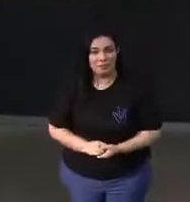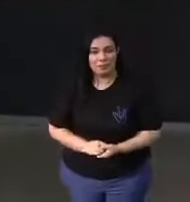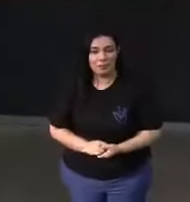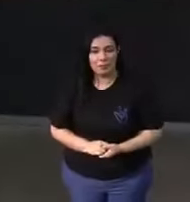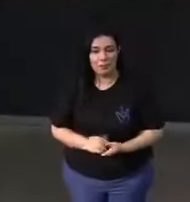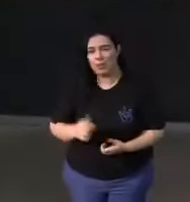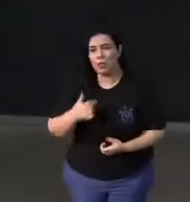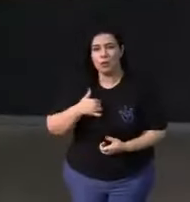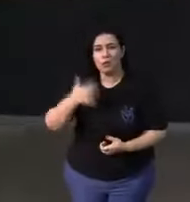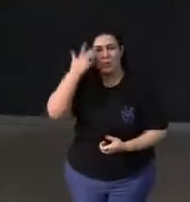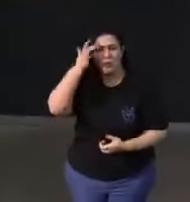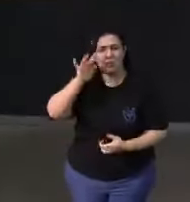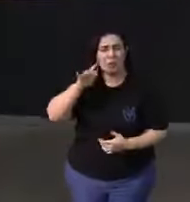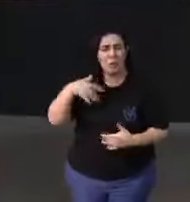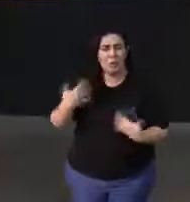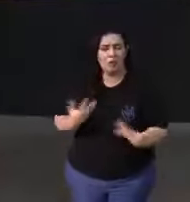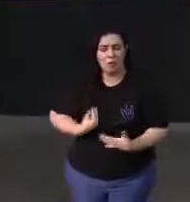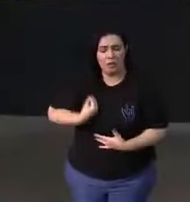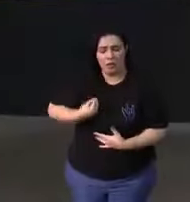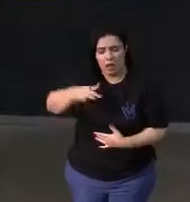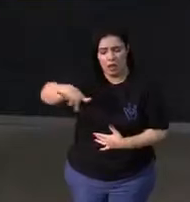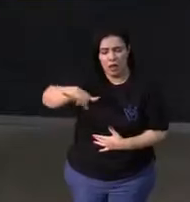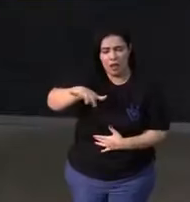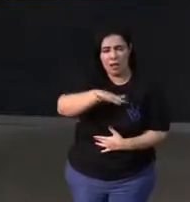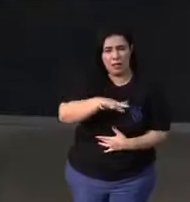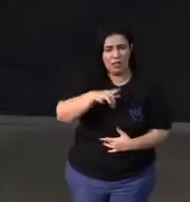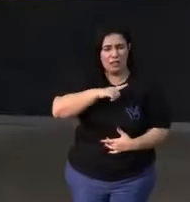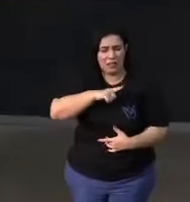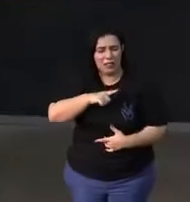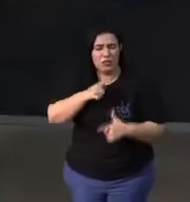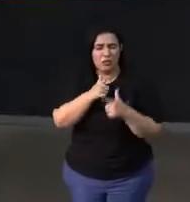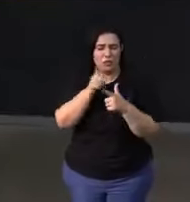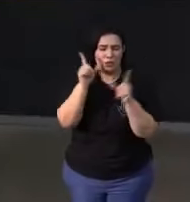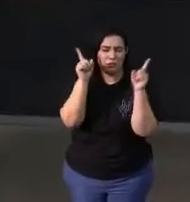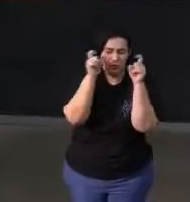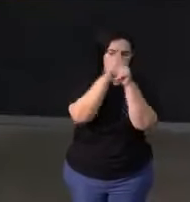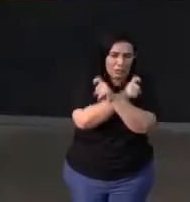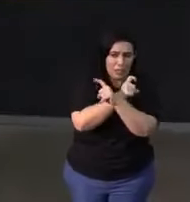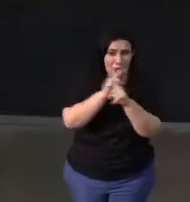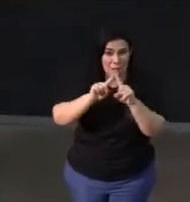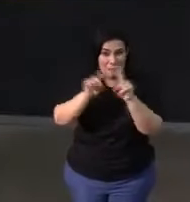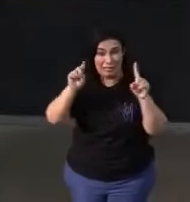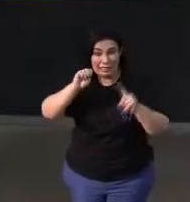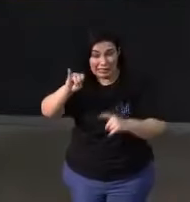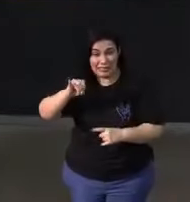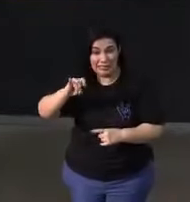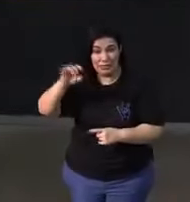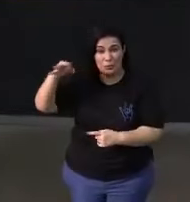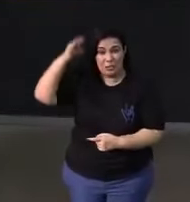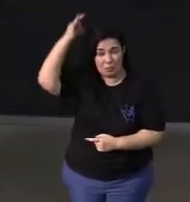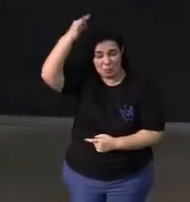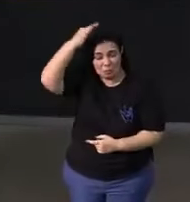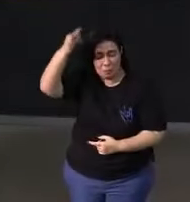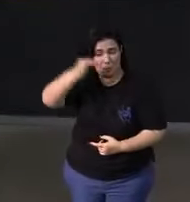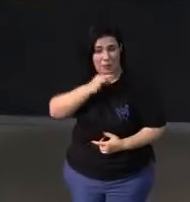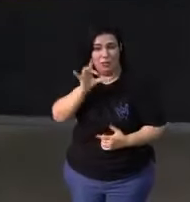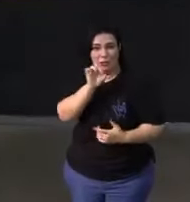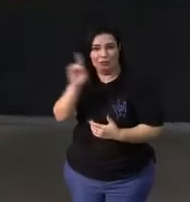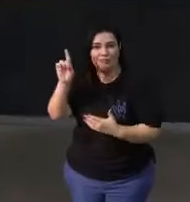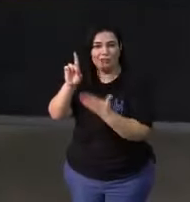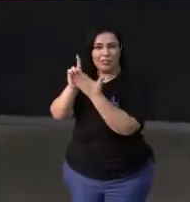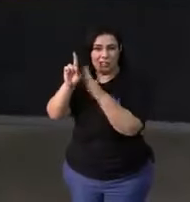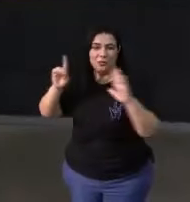Eu não sei qual é a área da sua vida que você está enfrentando uma batalha, mas se você tem o espírito da promessa, você vai